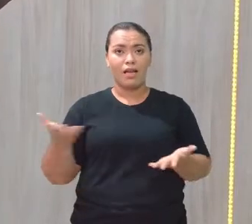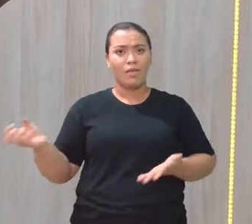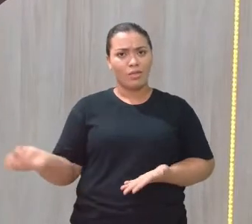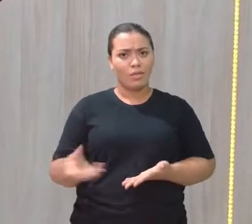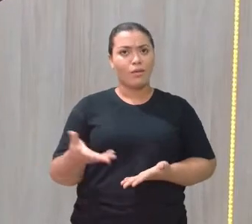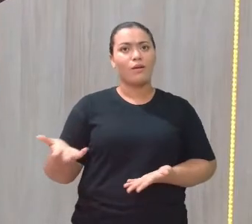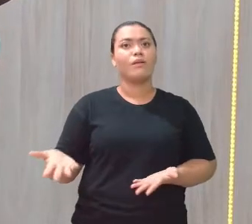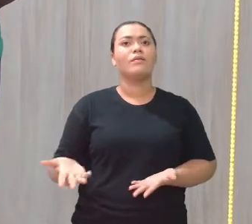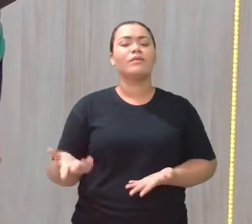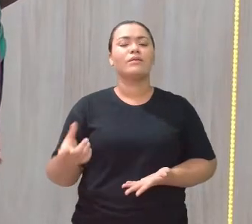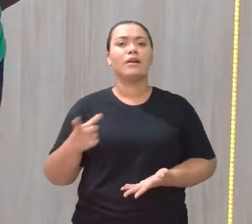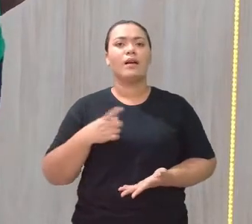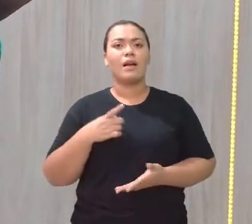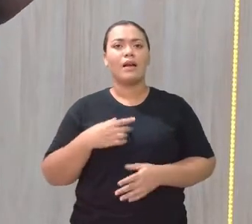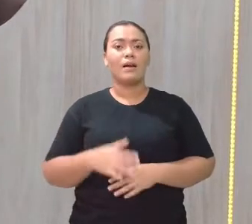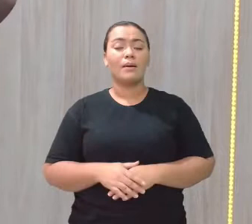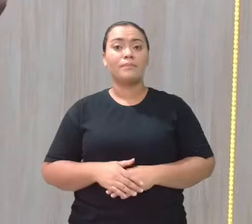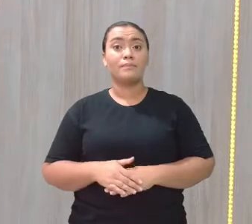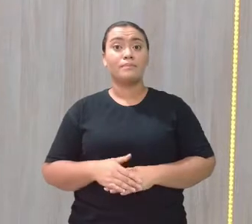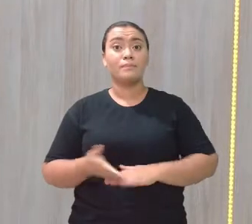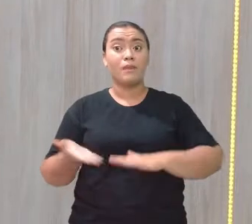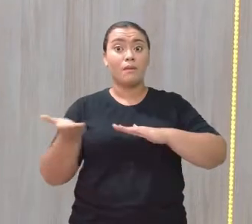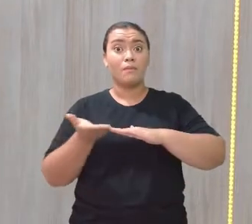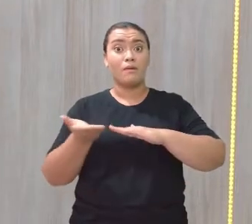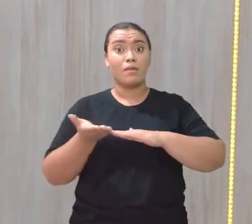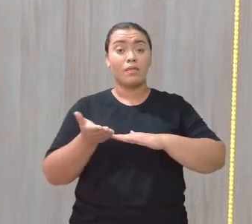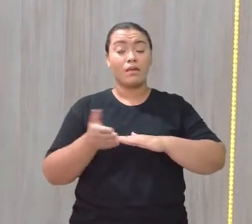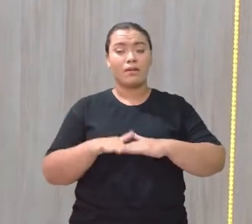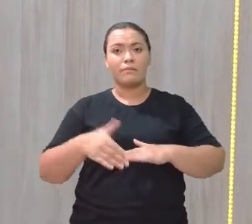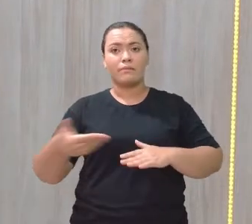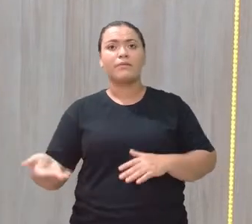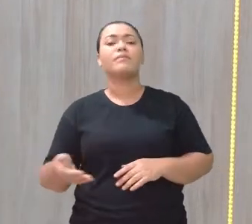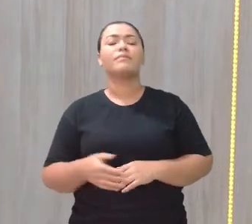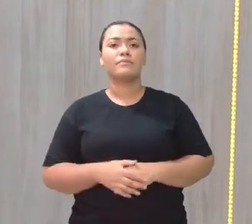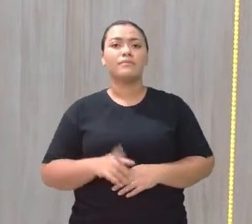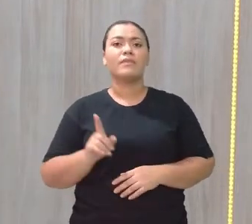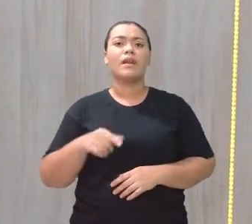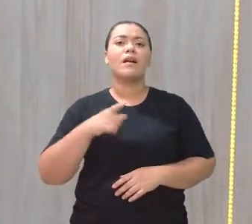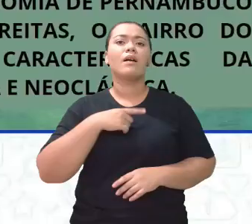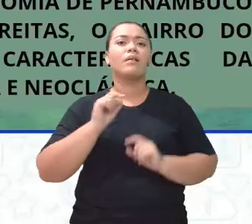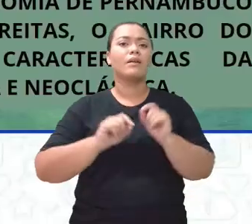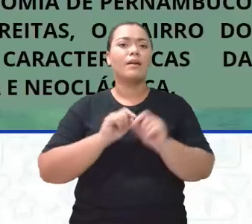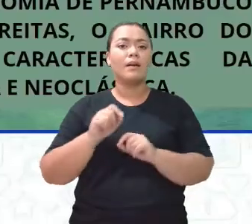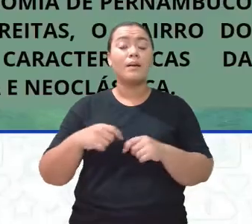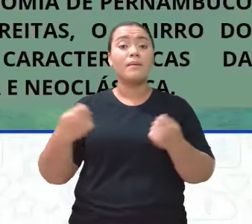contemporâneos, pós-modernos, né? Tudo isso veio com a